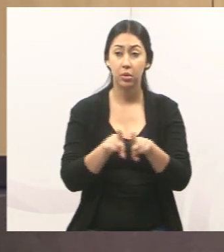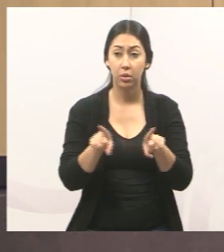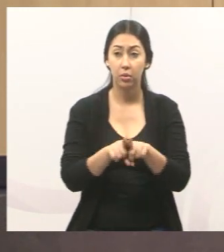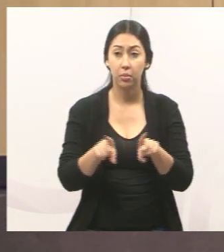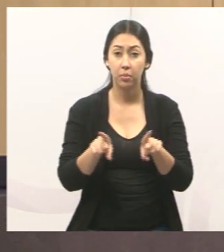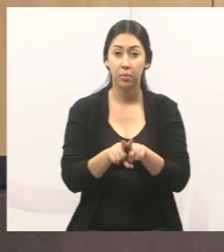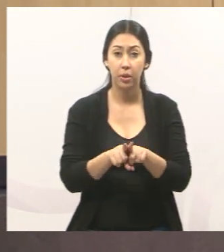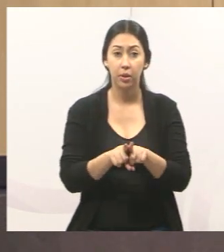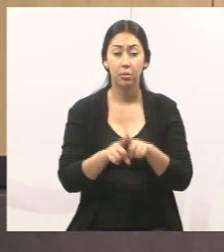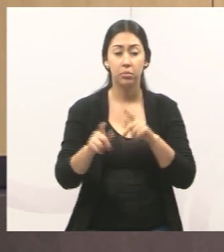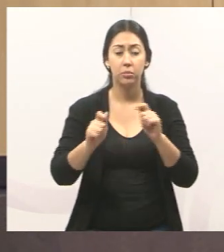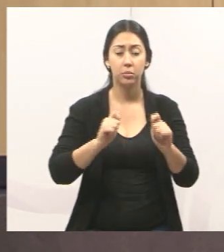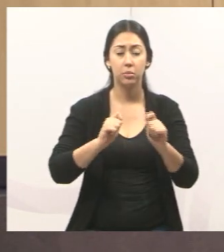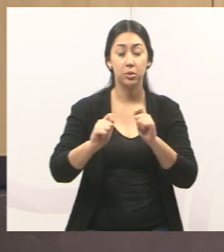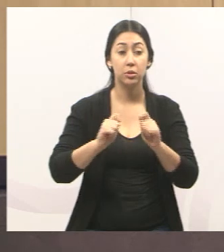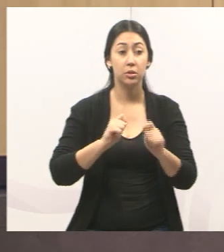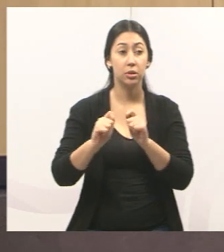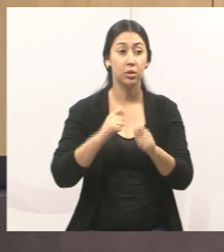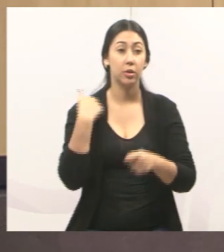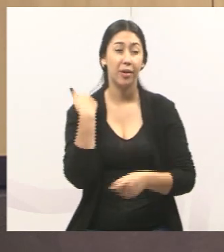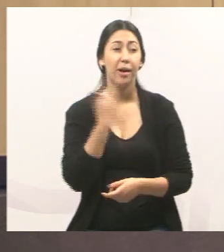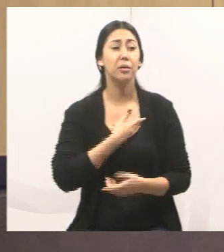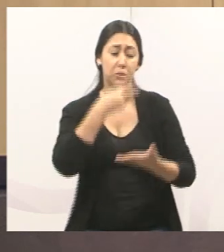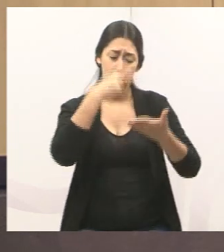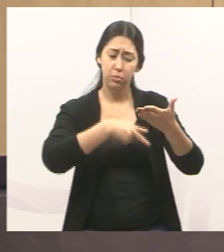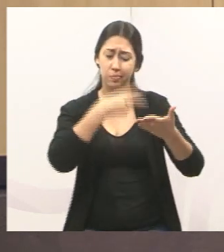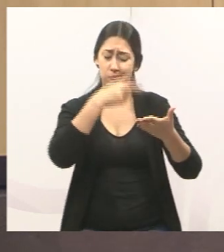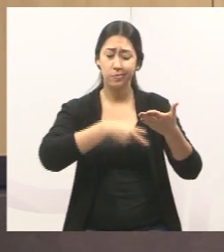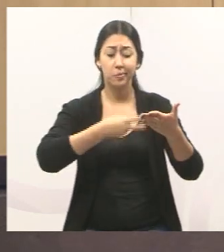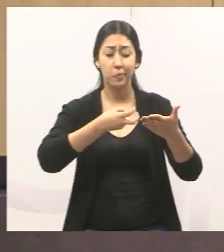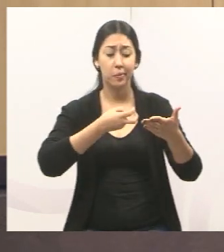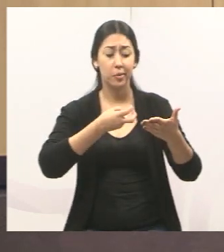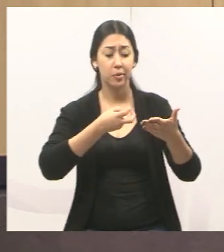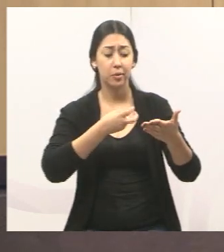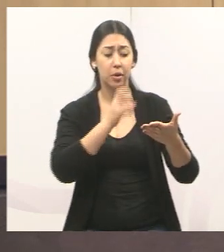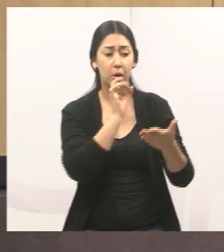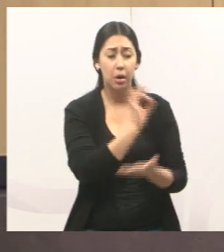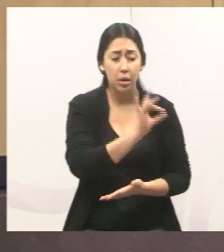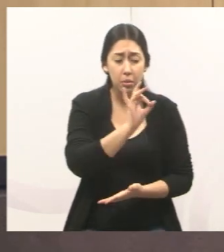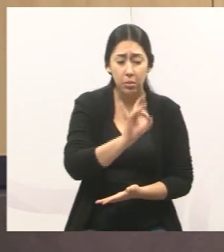eficiência administrativa, passamos a examinar os pedidos de forma individual.